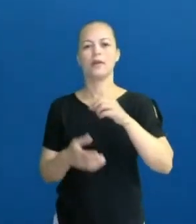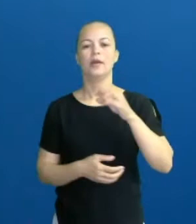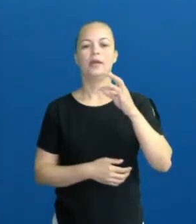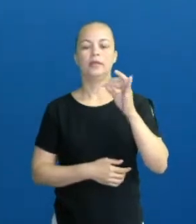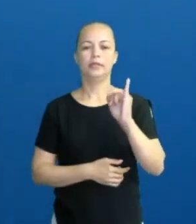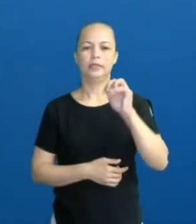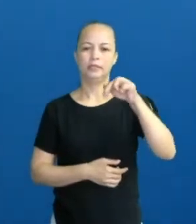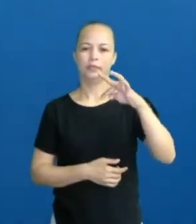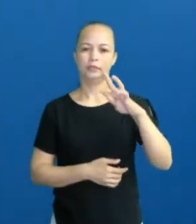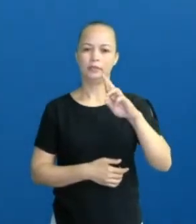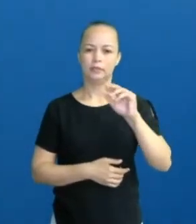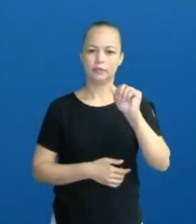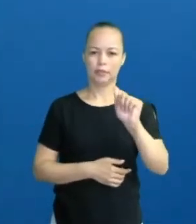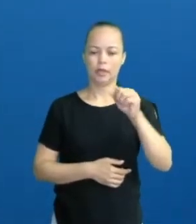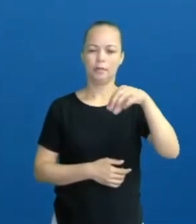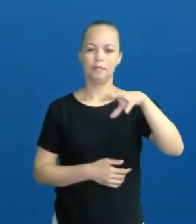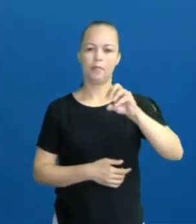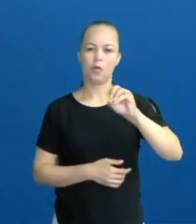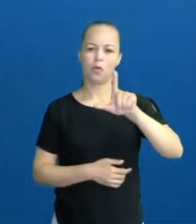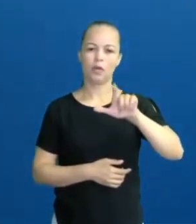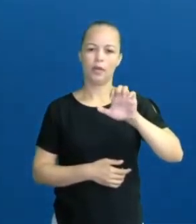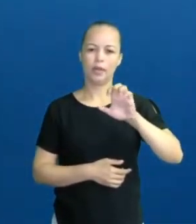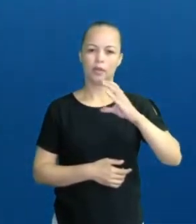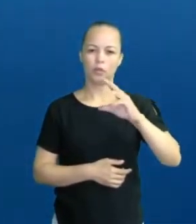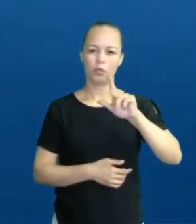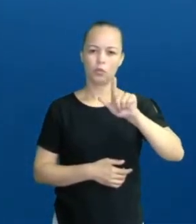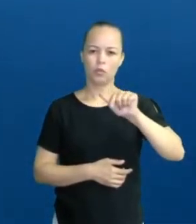eu tenho aqui um exemplo que é bem